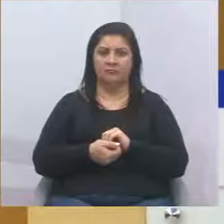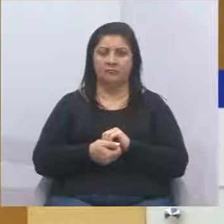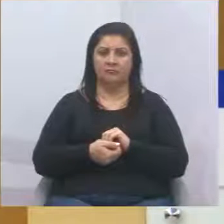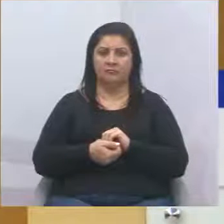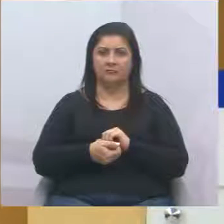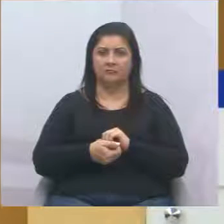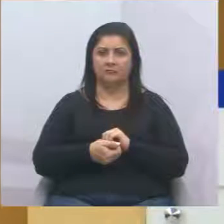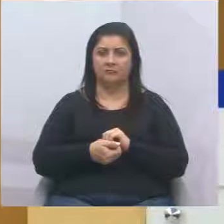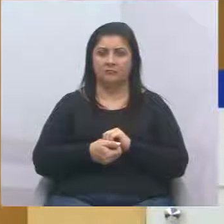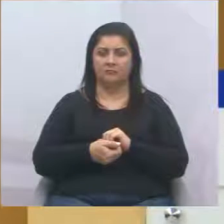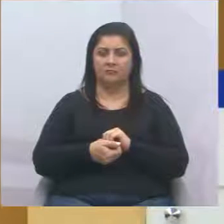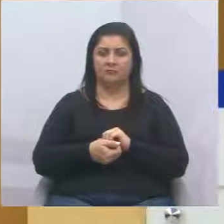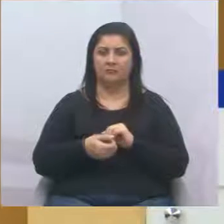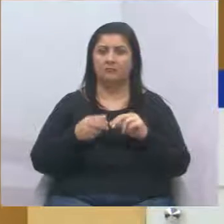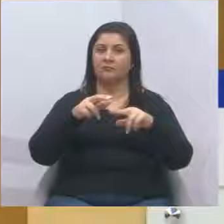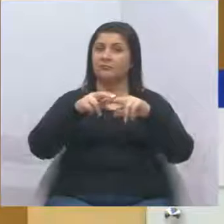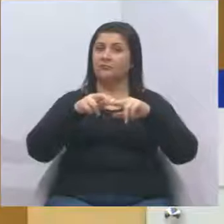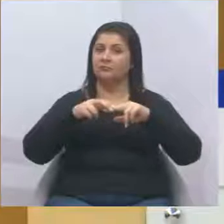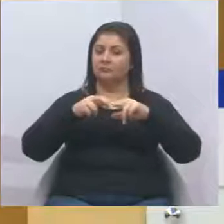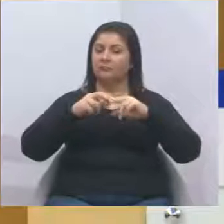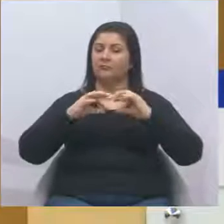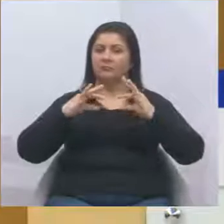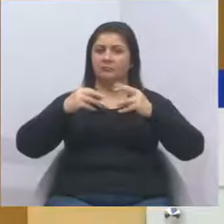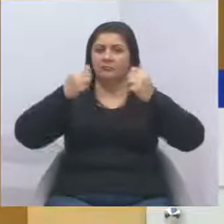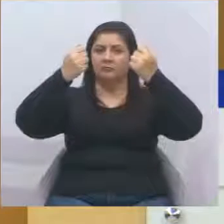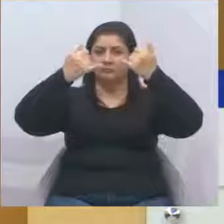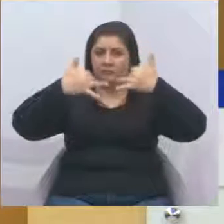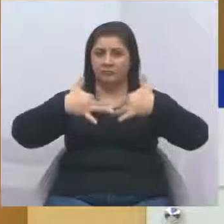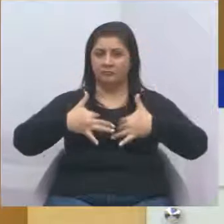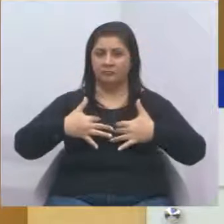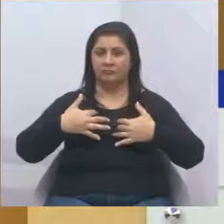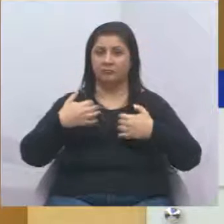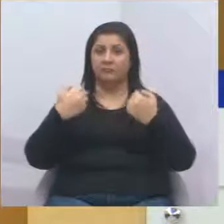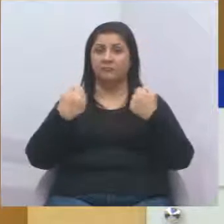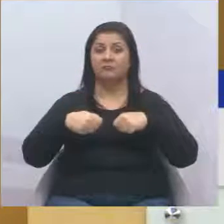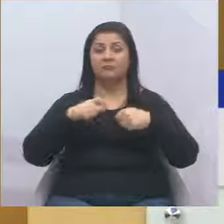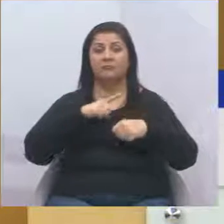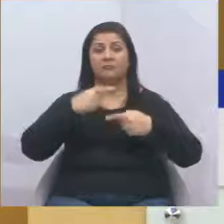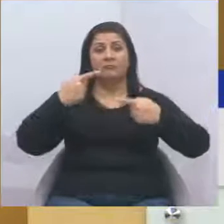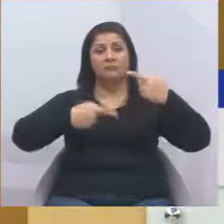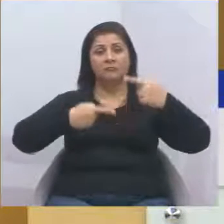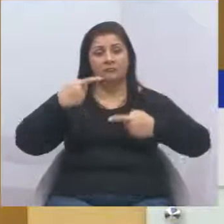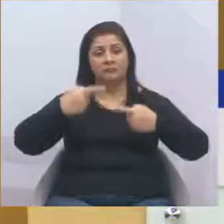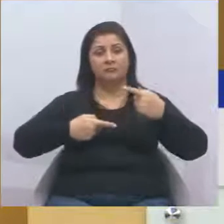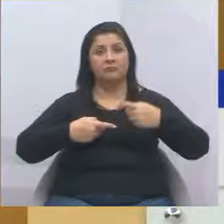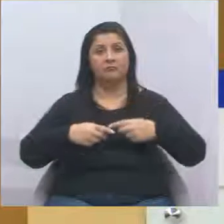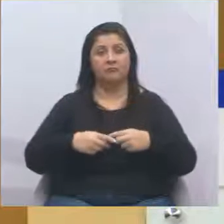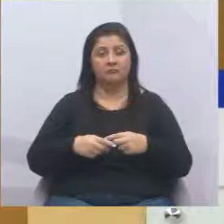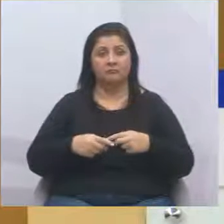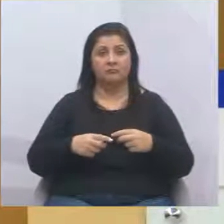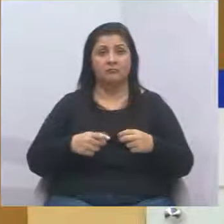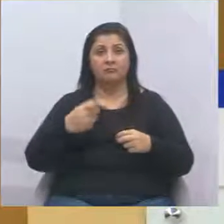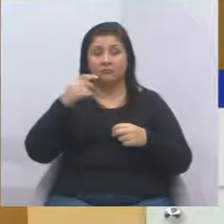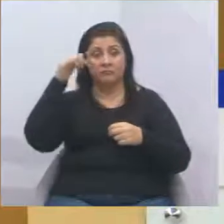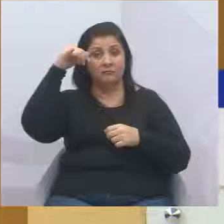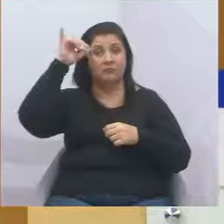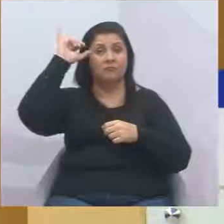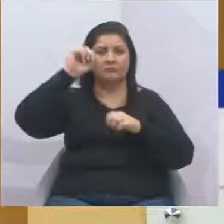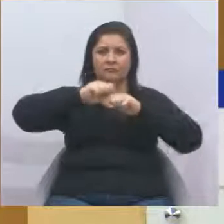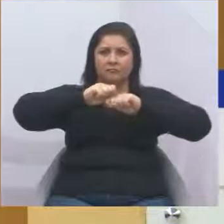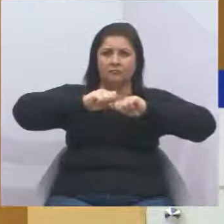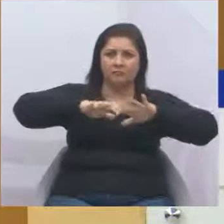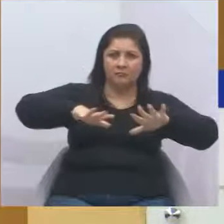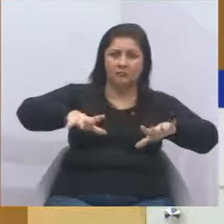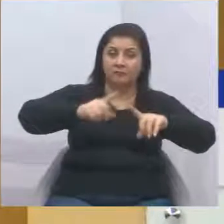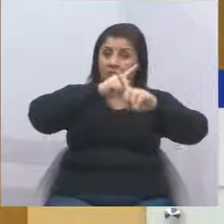Devido a toda essa questão, é necessário que se criem políticas públicas visando a sua erradicação, a proibição do